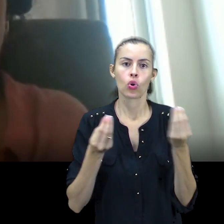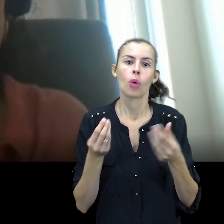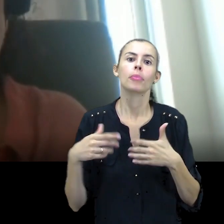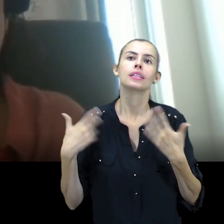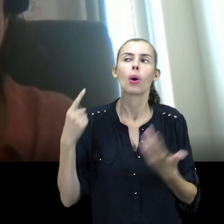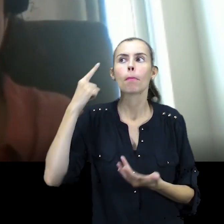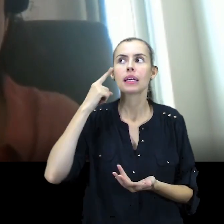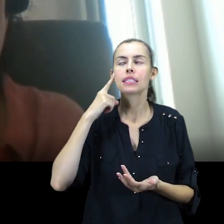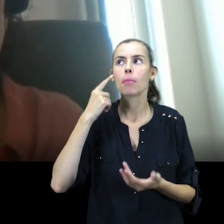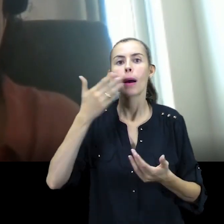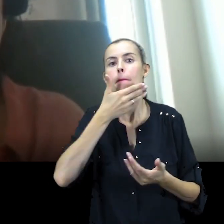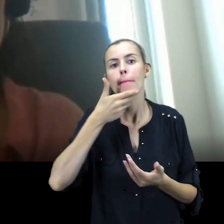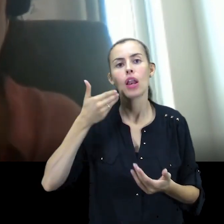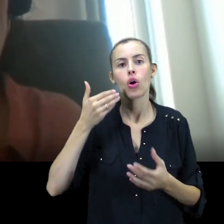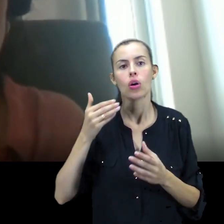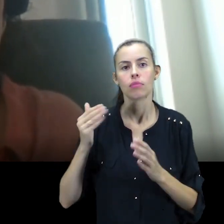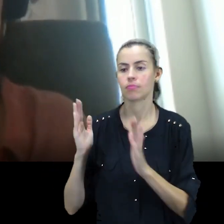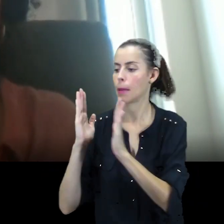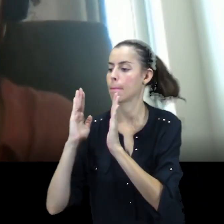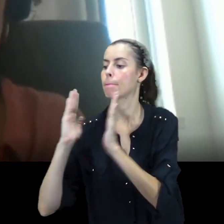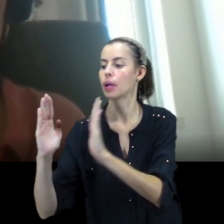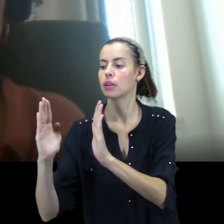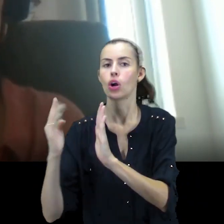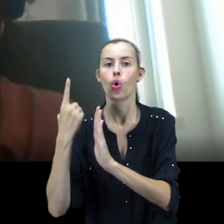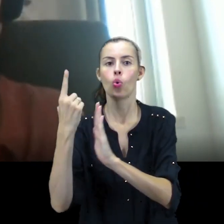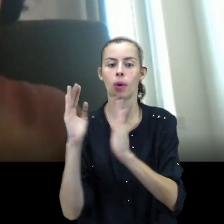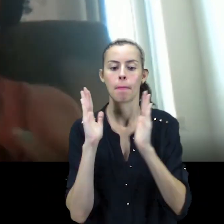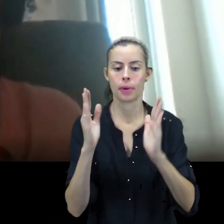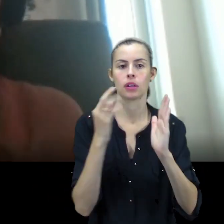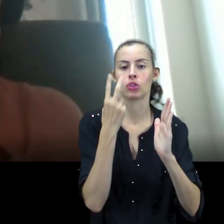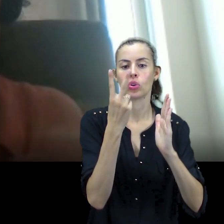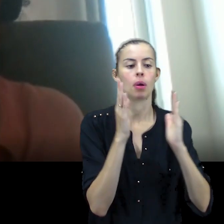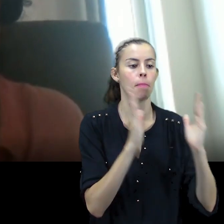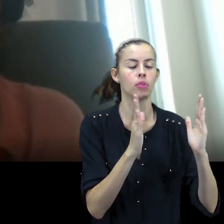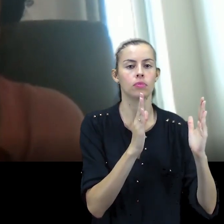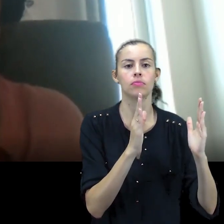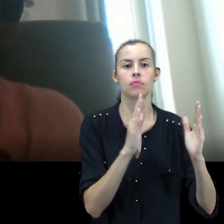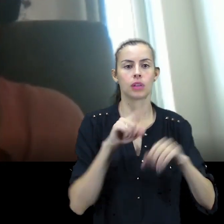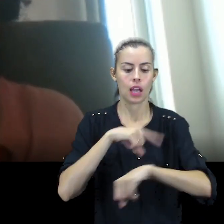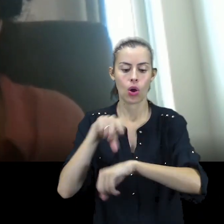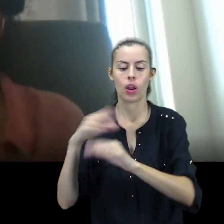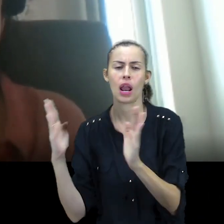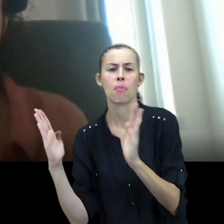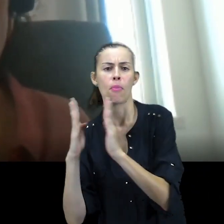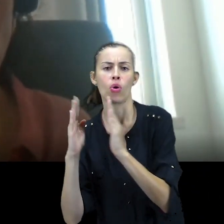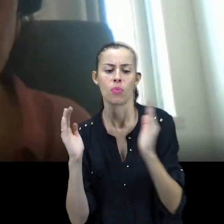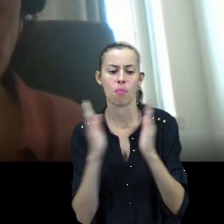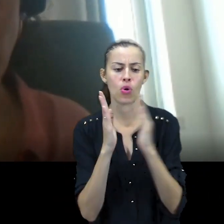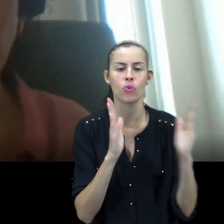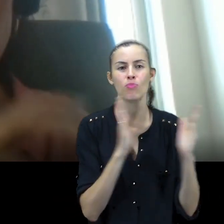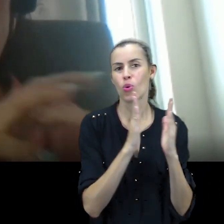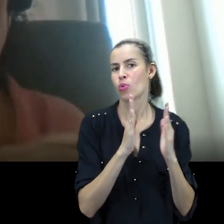temáticas. Assim, a gente facilita, às vezes, o docente ou o técnico, ele não tem disponibilidade para todos aqueles dias, mas tem